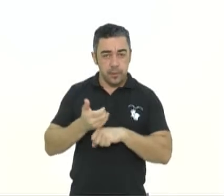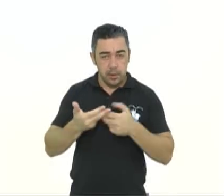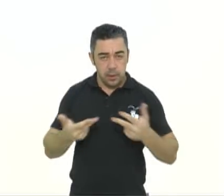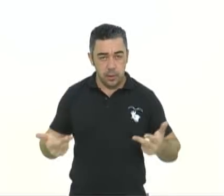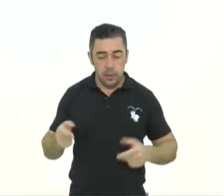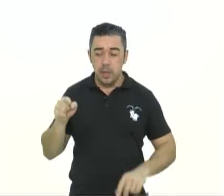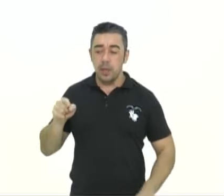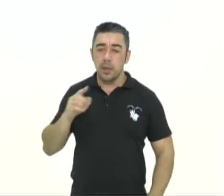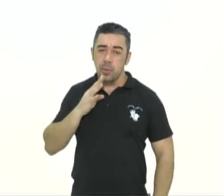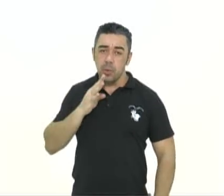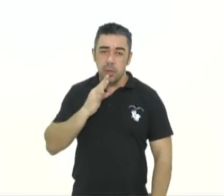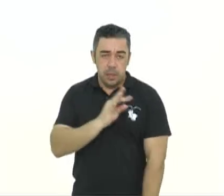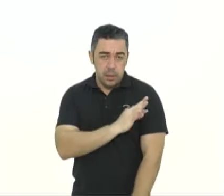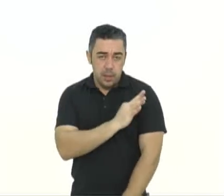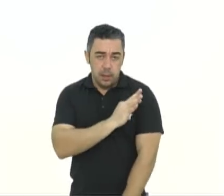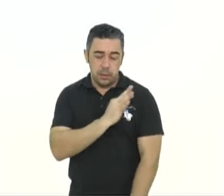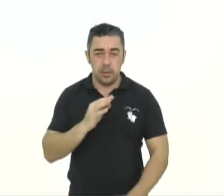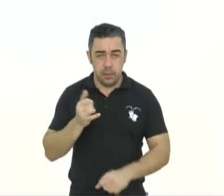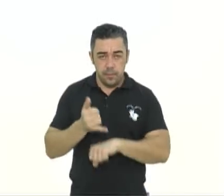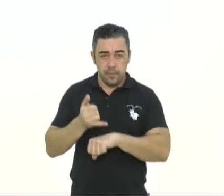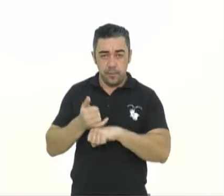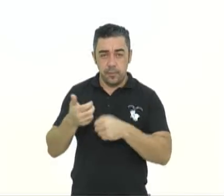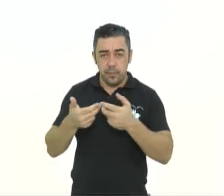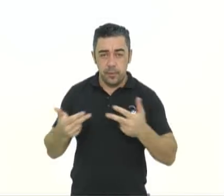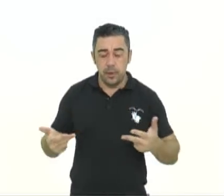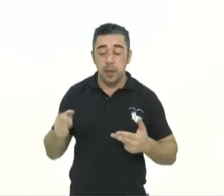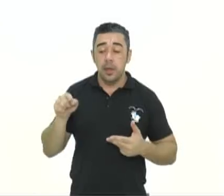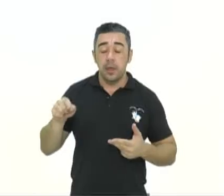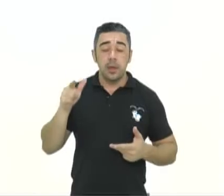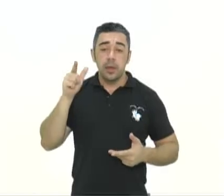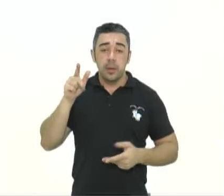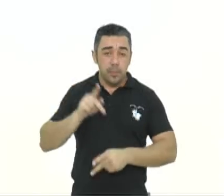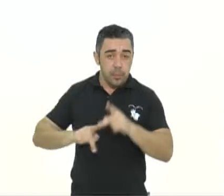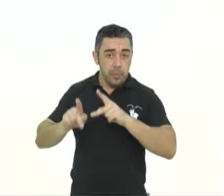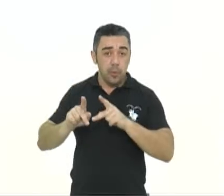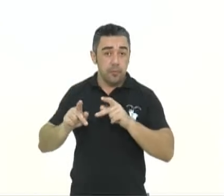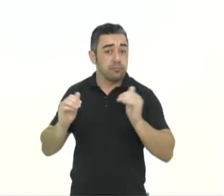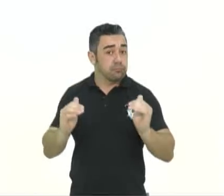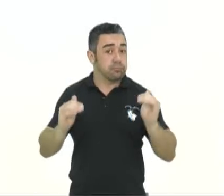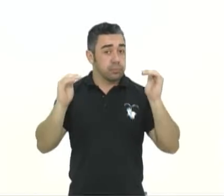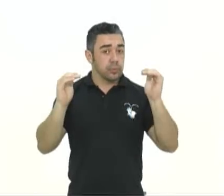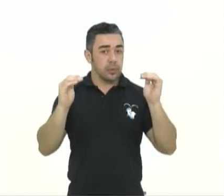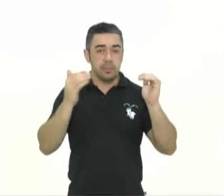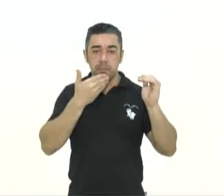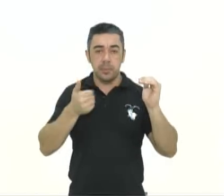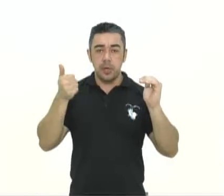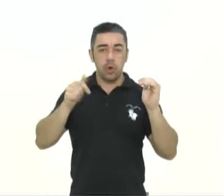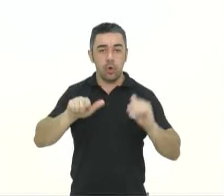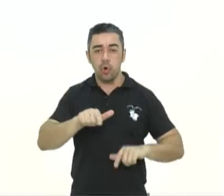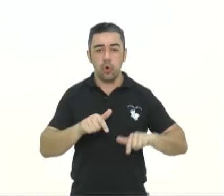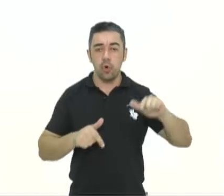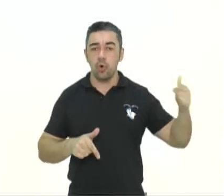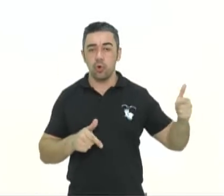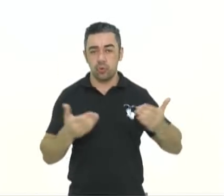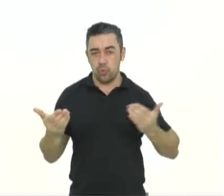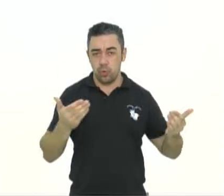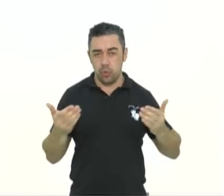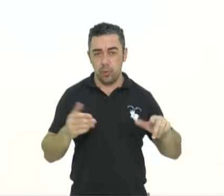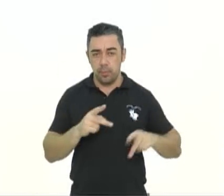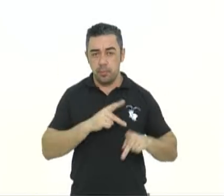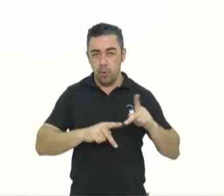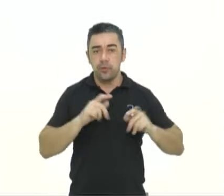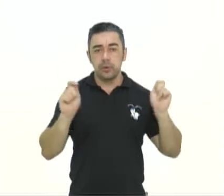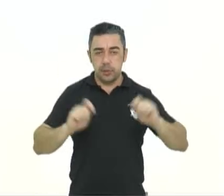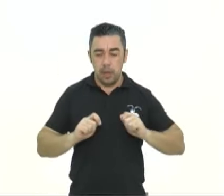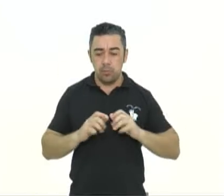os bantus conheciam a metalurgia, deu a esse povo uma vantagem sobre os demais povos, e assim eles puderam se